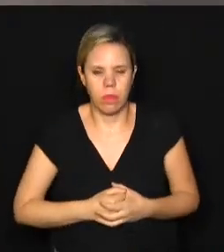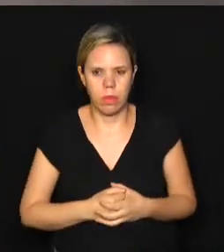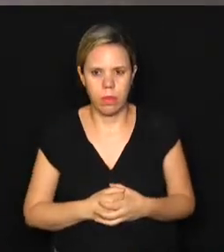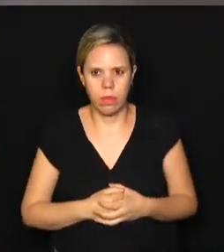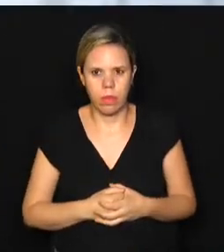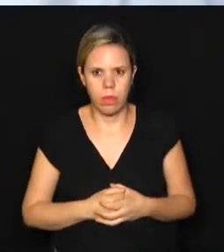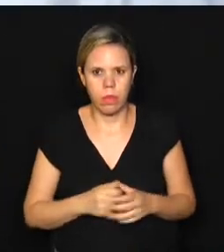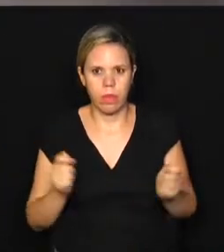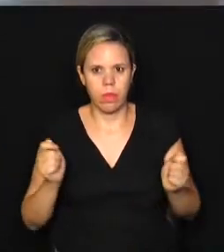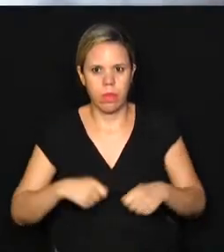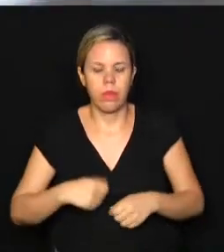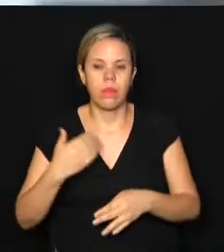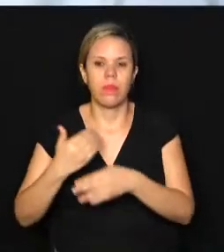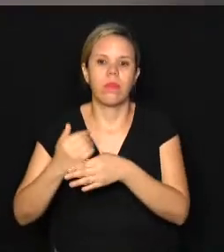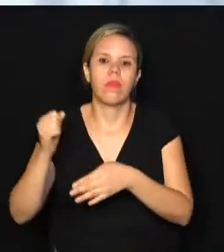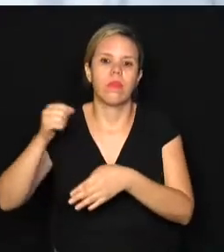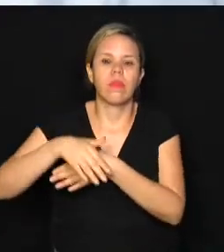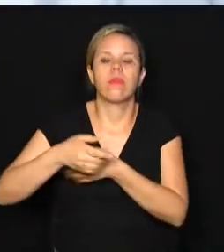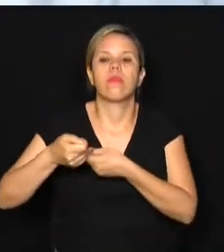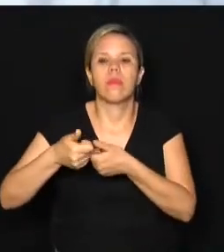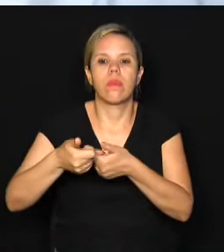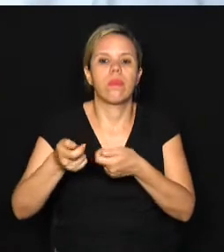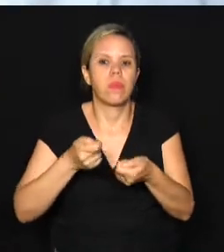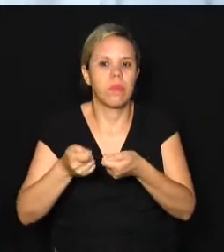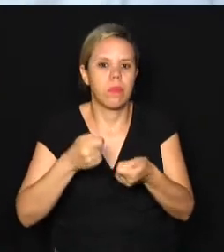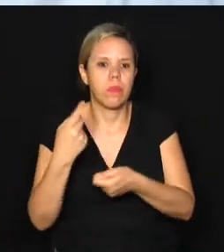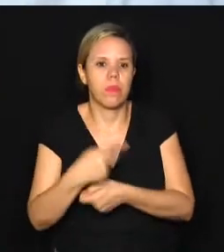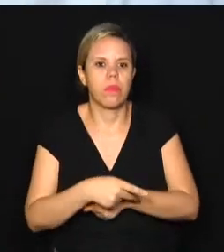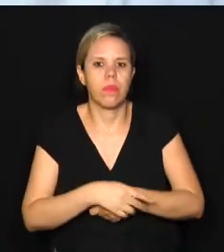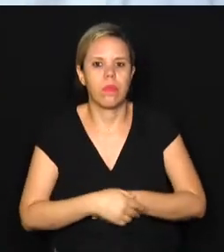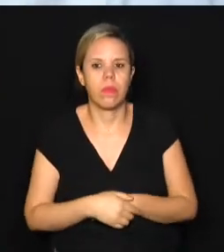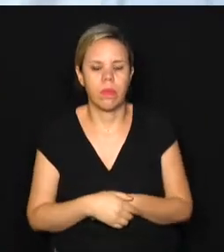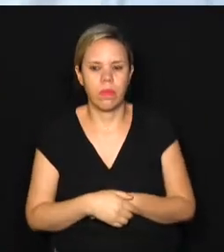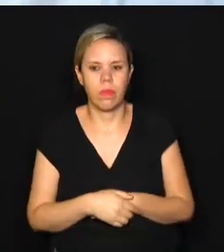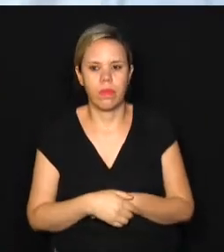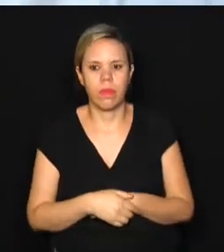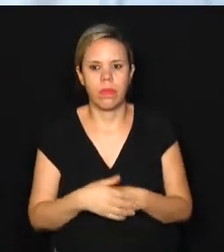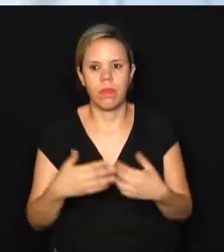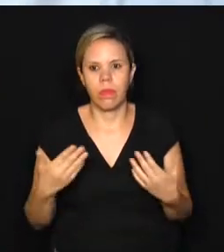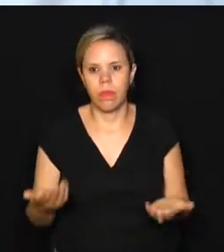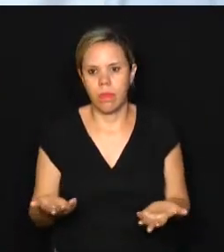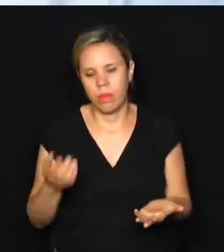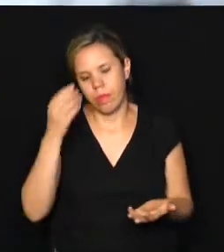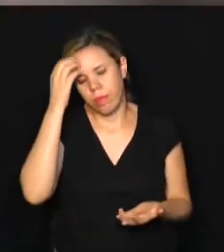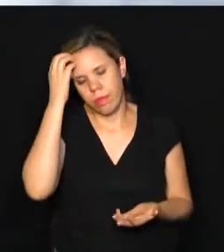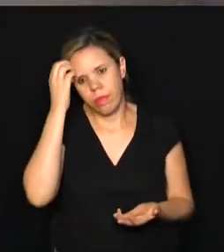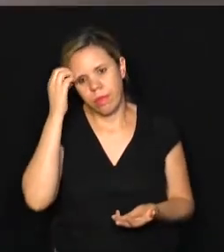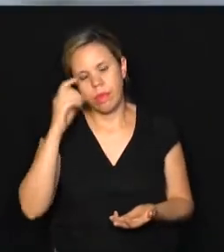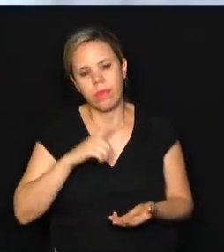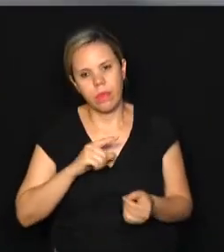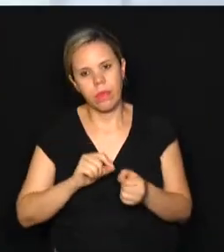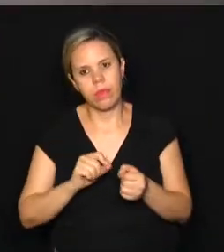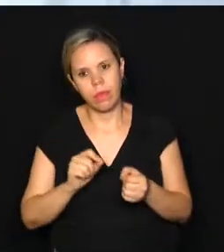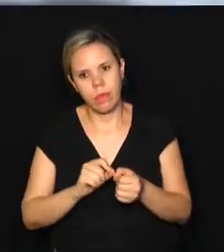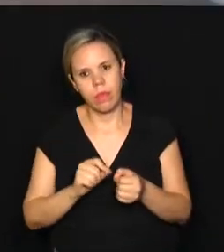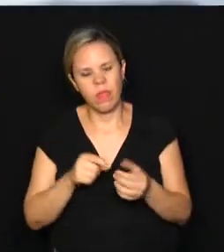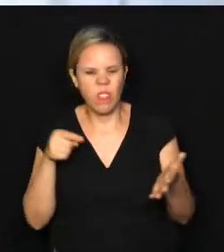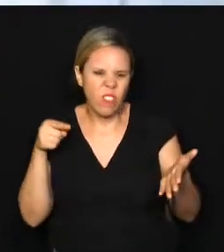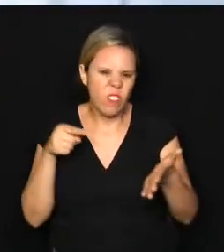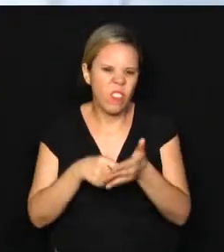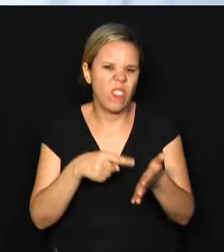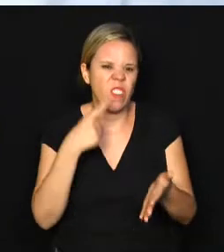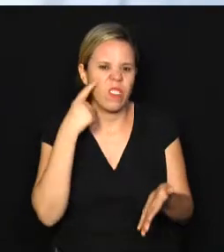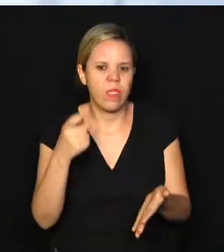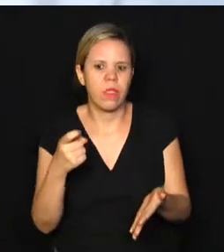possível represa, quem se beneficia economicamente com ela. Então a gente tem feito inclusive a denúncia desses